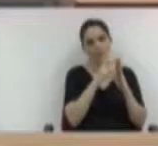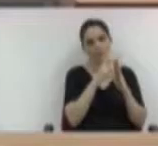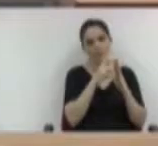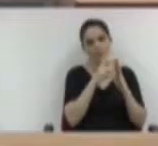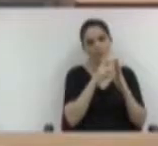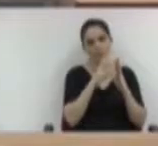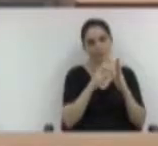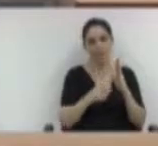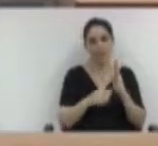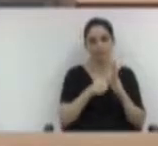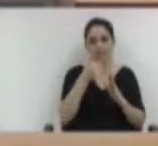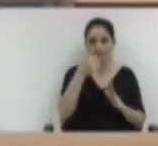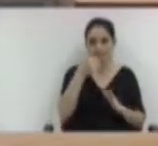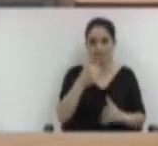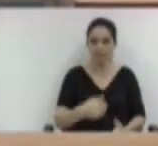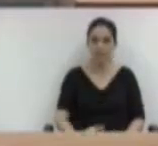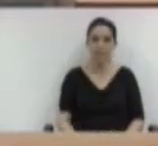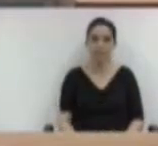pauta.